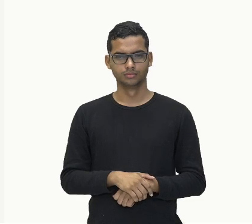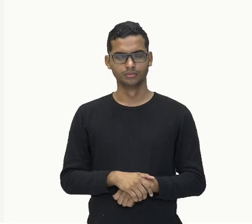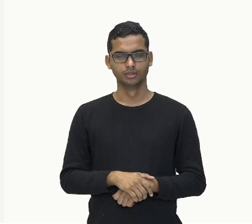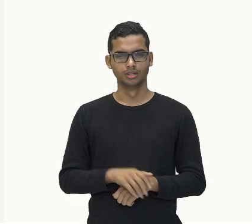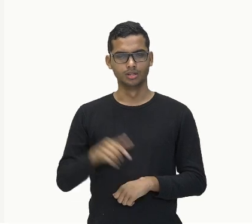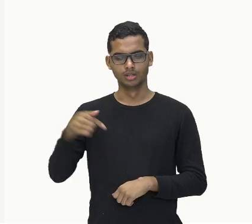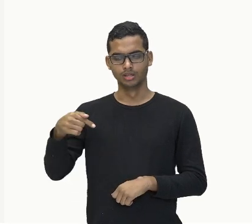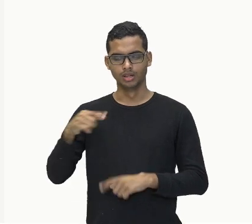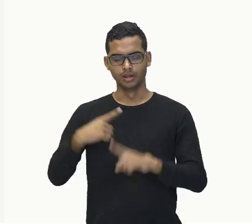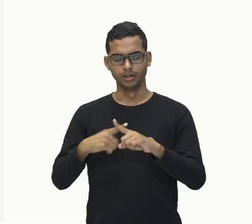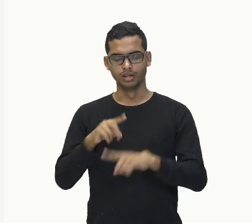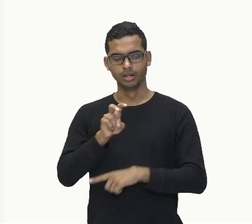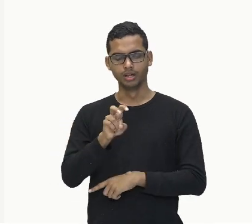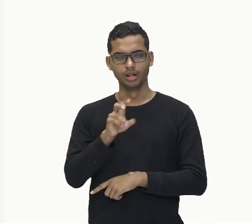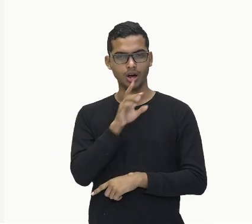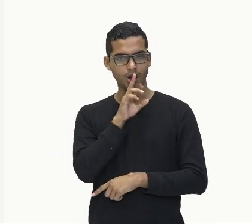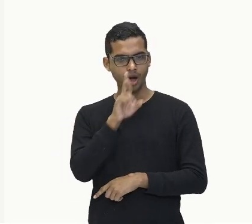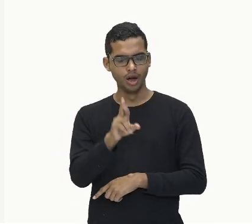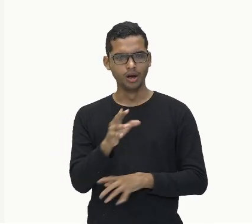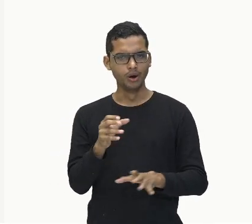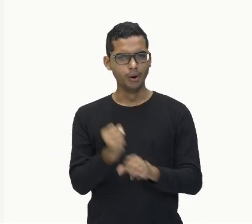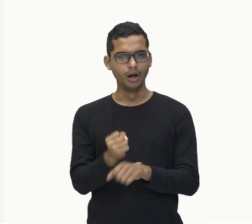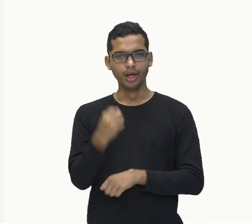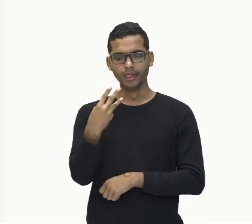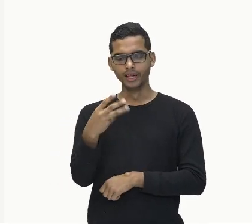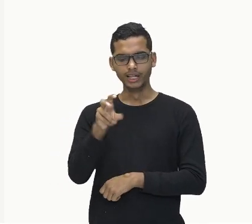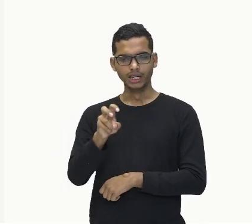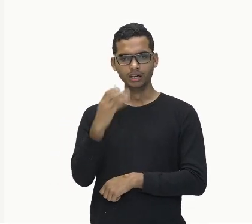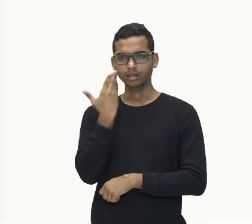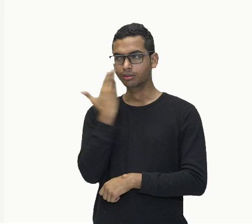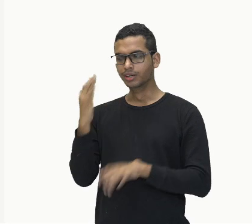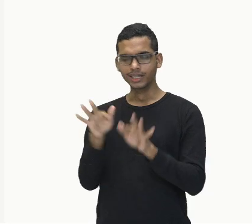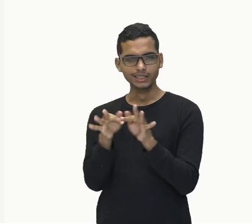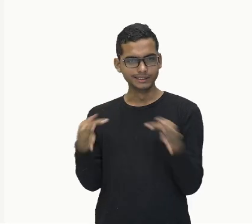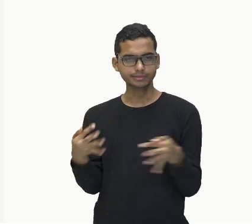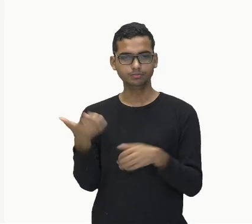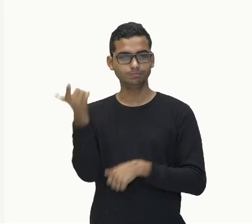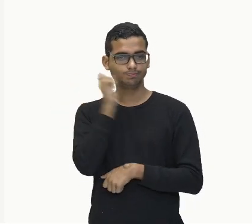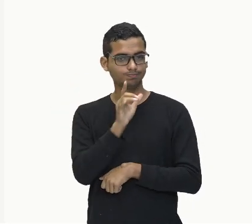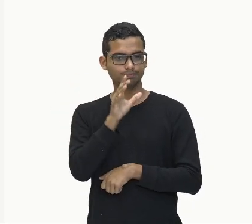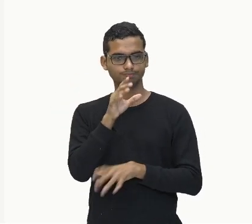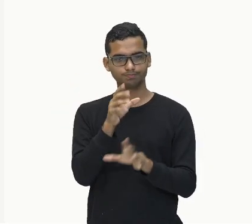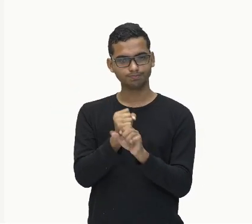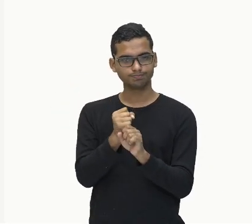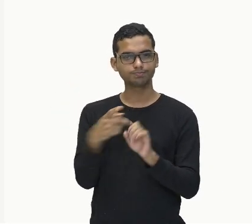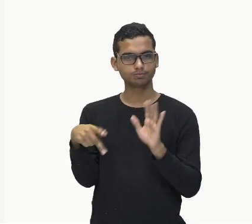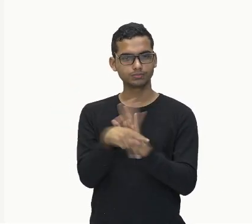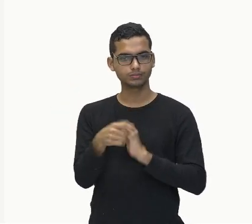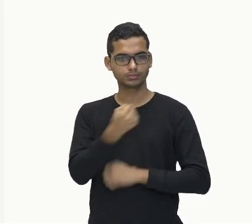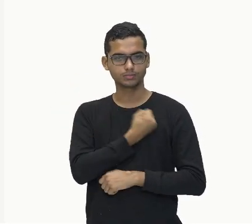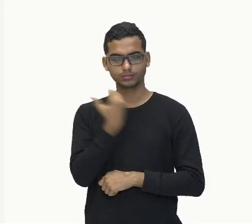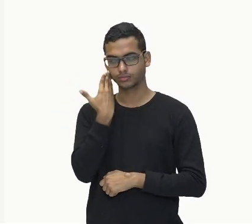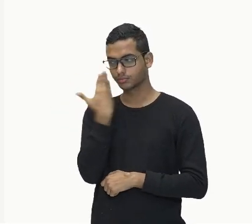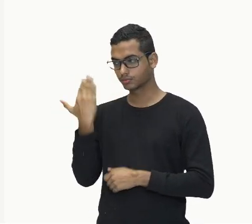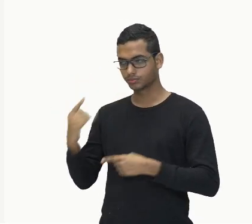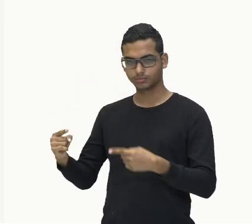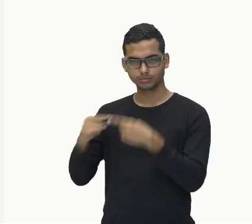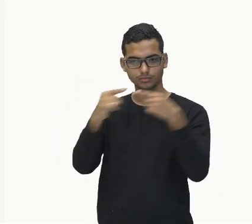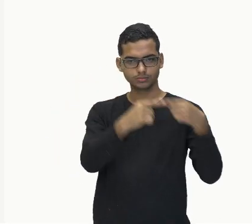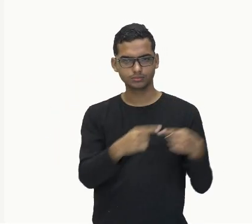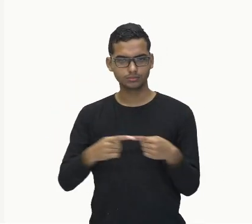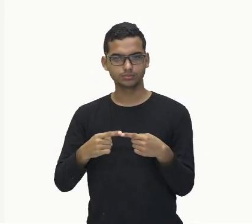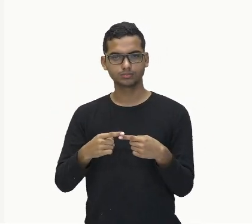Então, vejam que de forma simples a gente consegue calcular aqui essa combinação, ou seja,